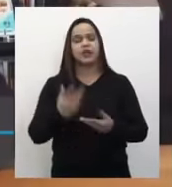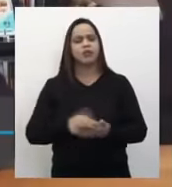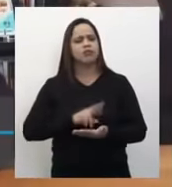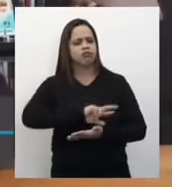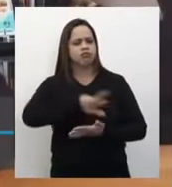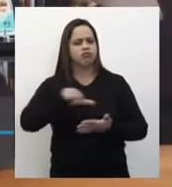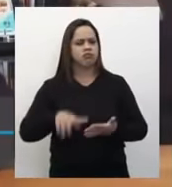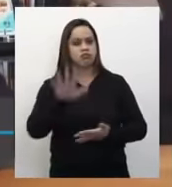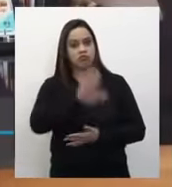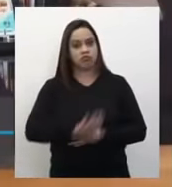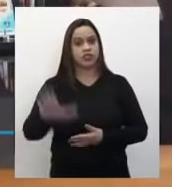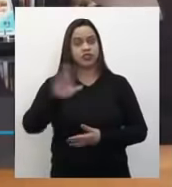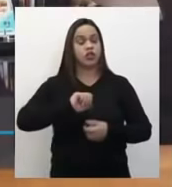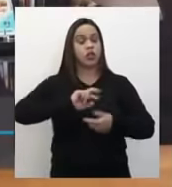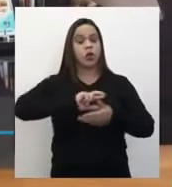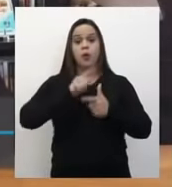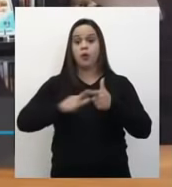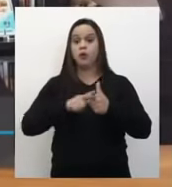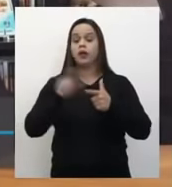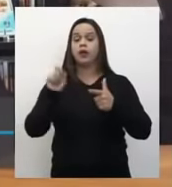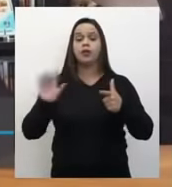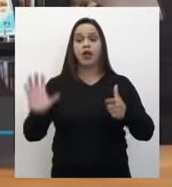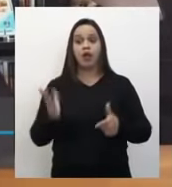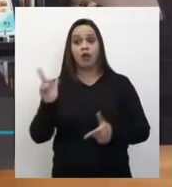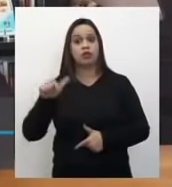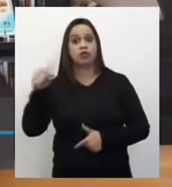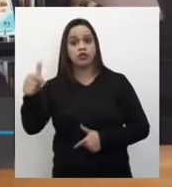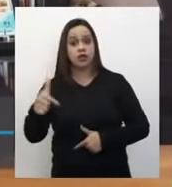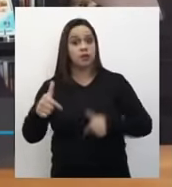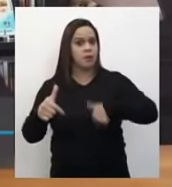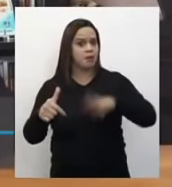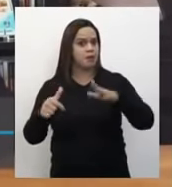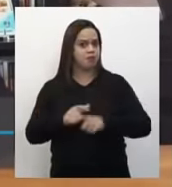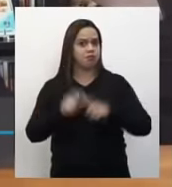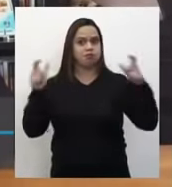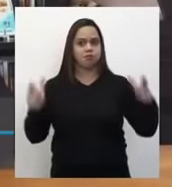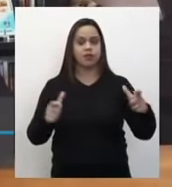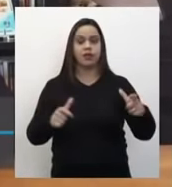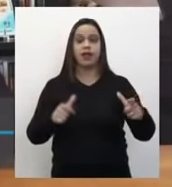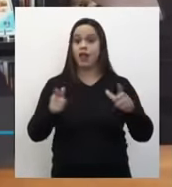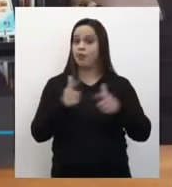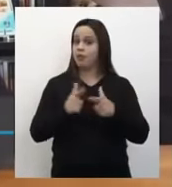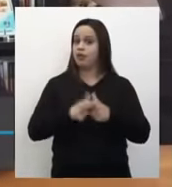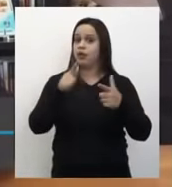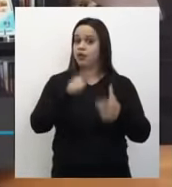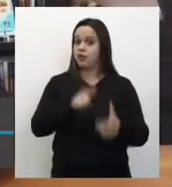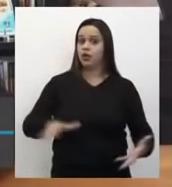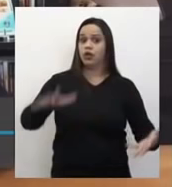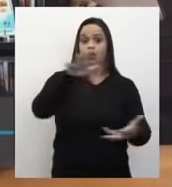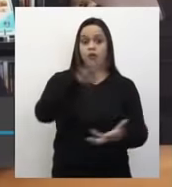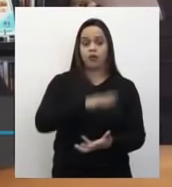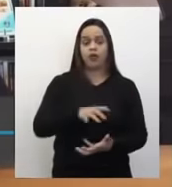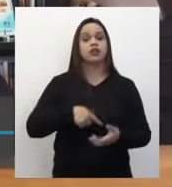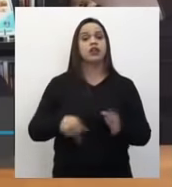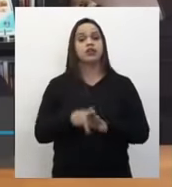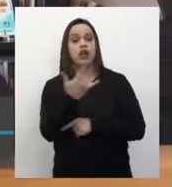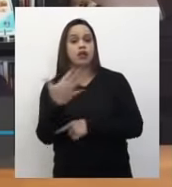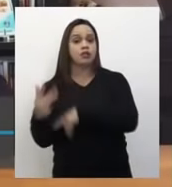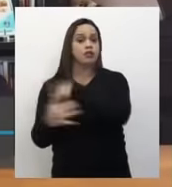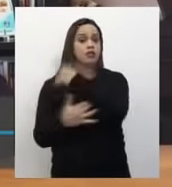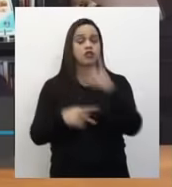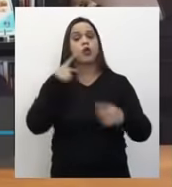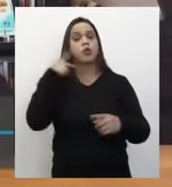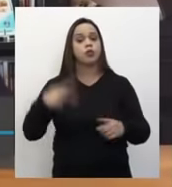problemas existentes à nossa volta são consequência de problemas muito mais amplos, problemas globais, sejam eles ambientais, sociais,